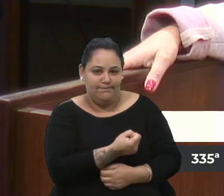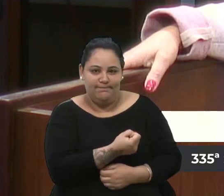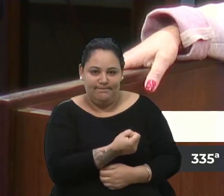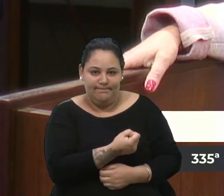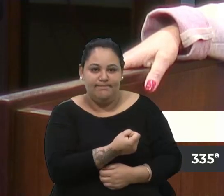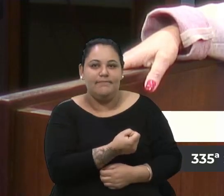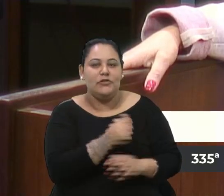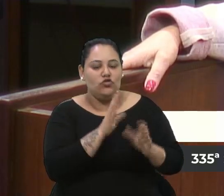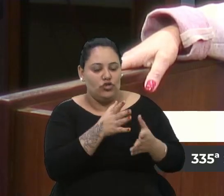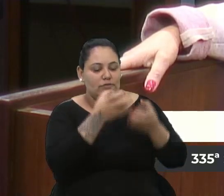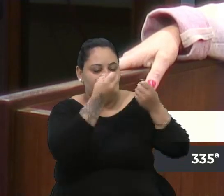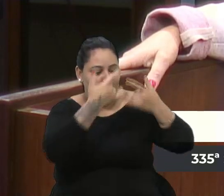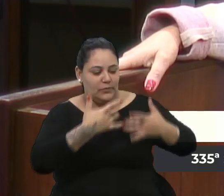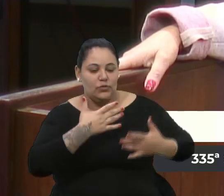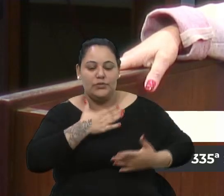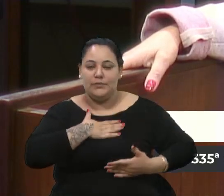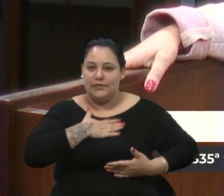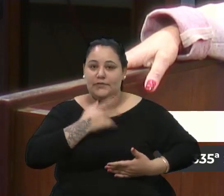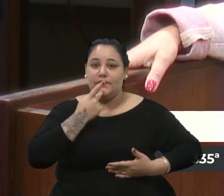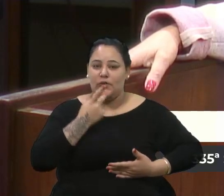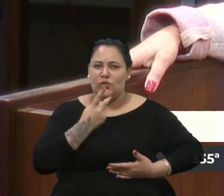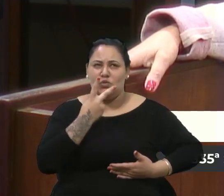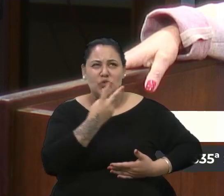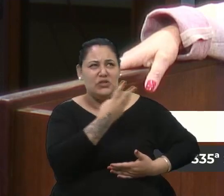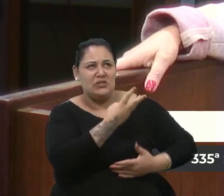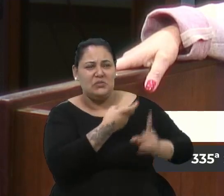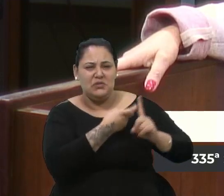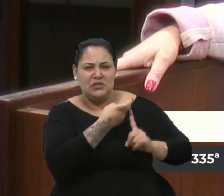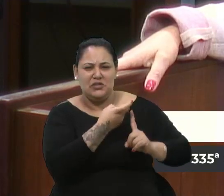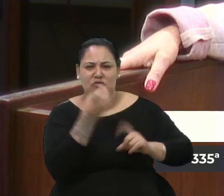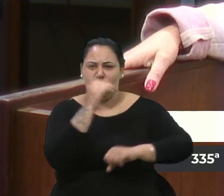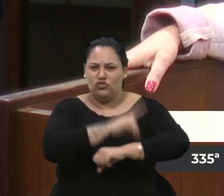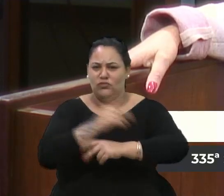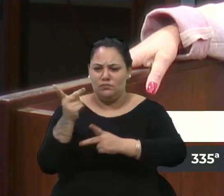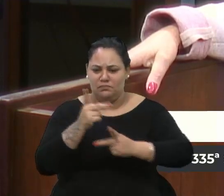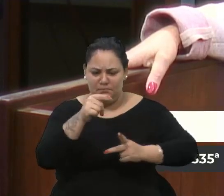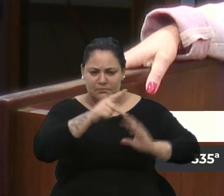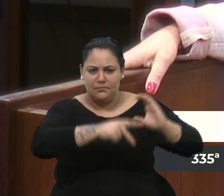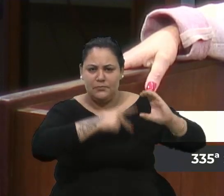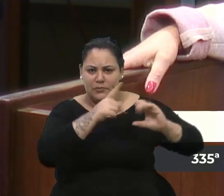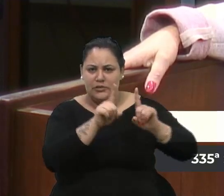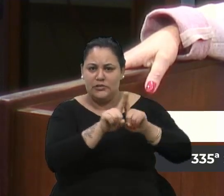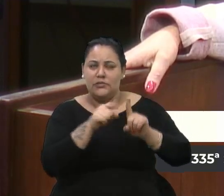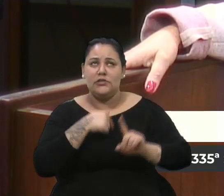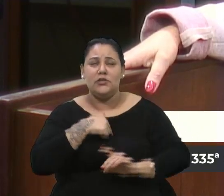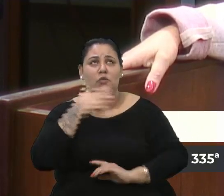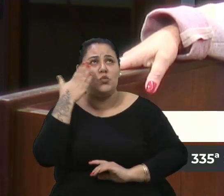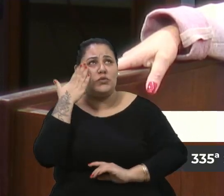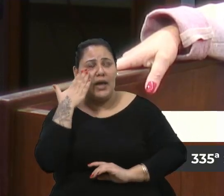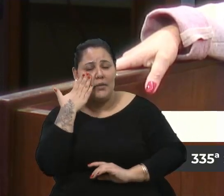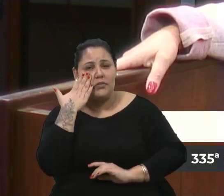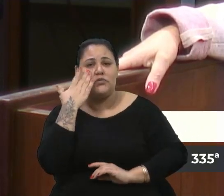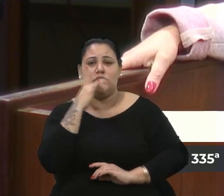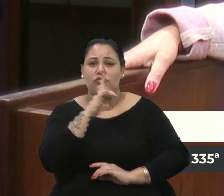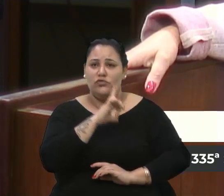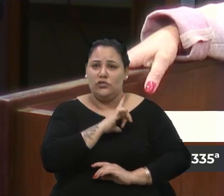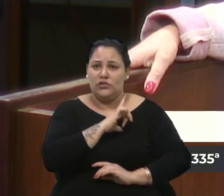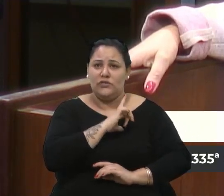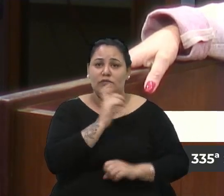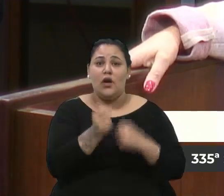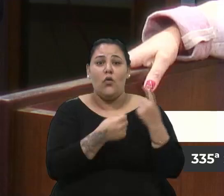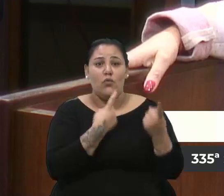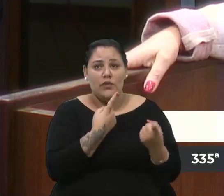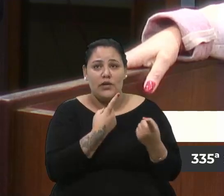me falou faz uns 2, 3 meses, um dia que ele esteve aqui na Câmara, e eu soube que já teve algumas, e ele me prometeu